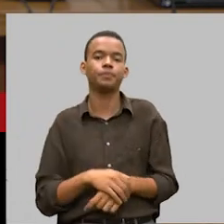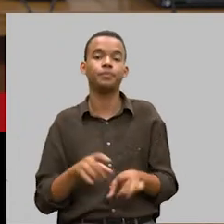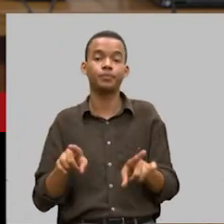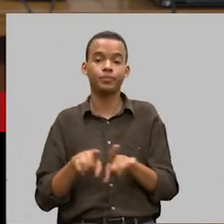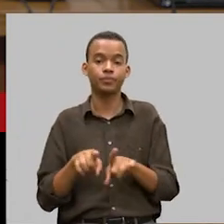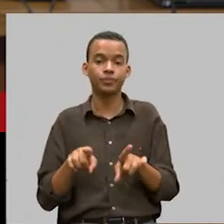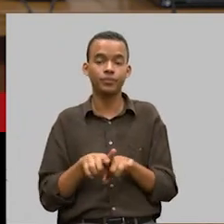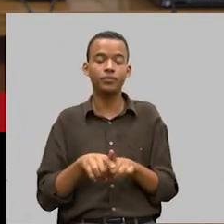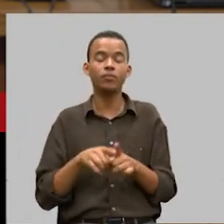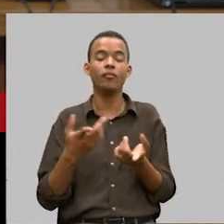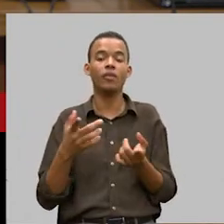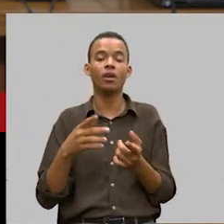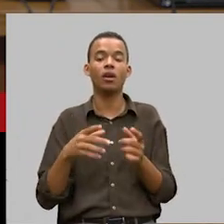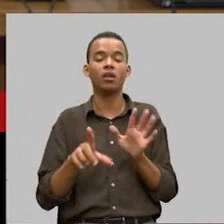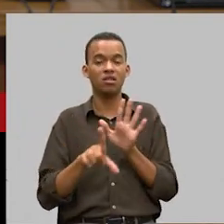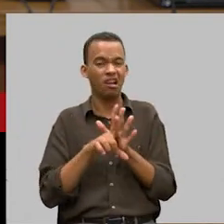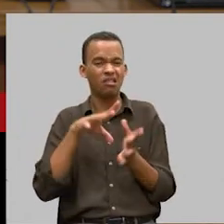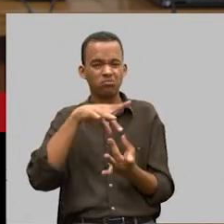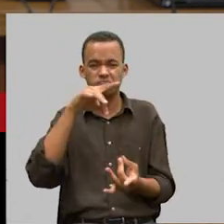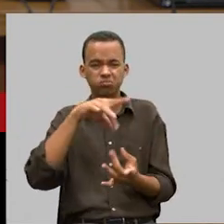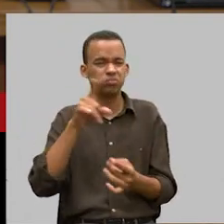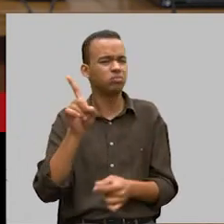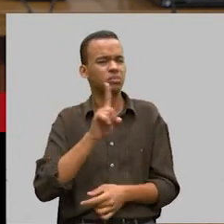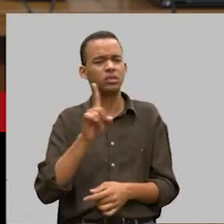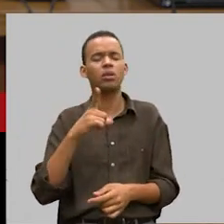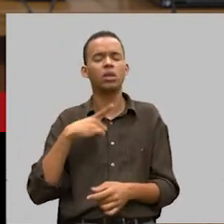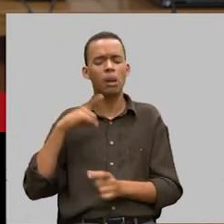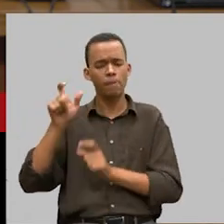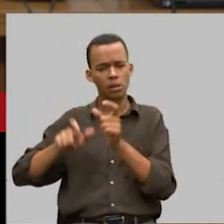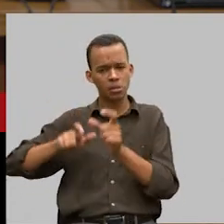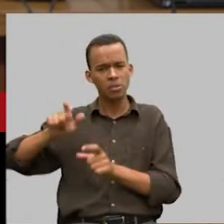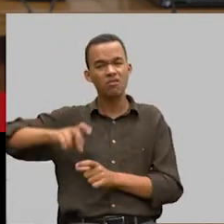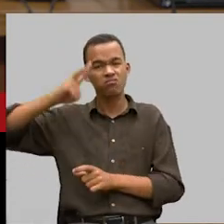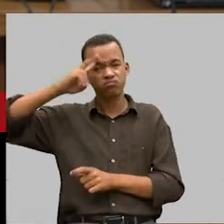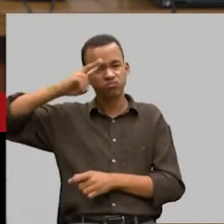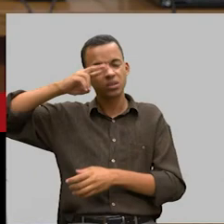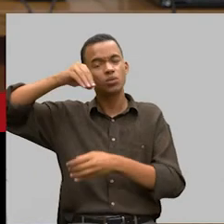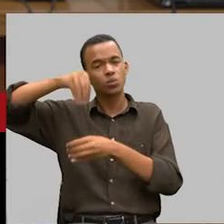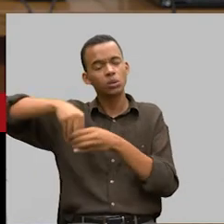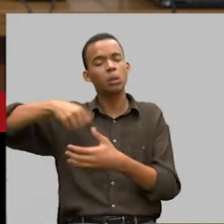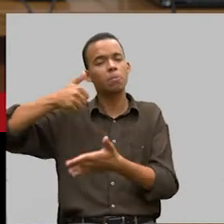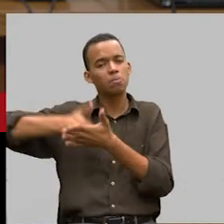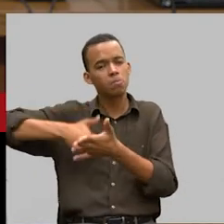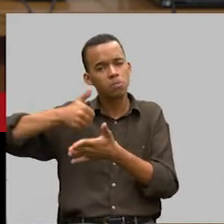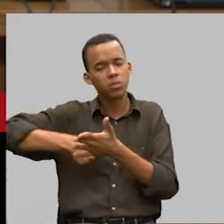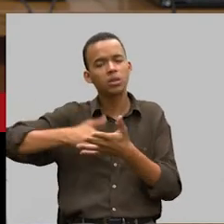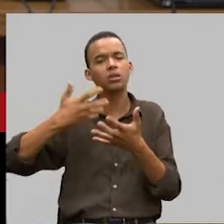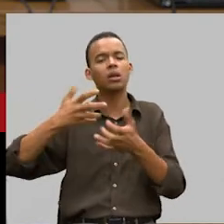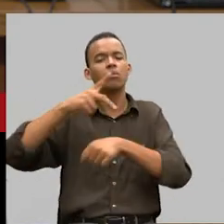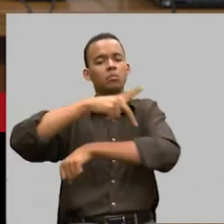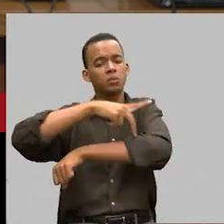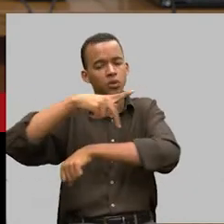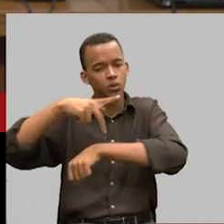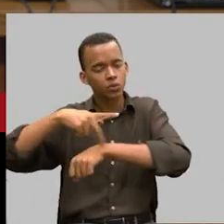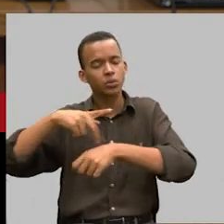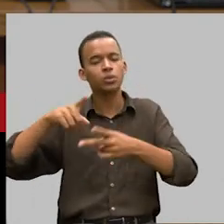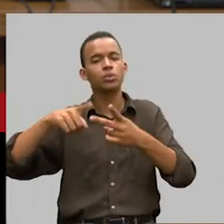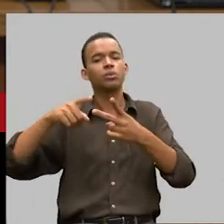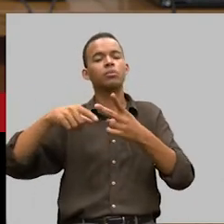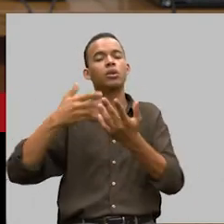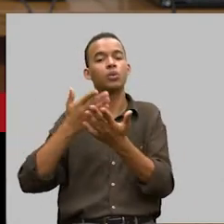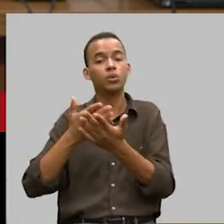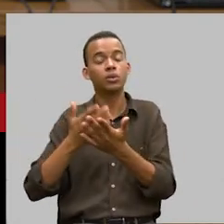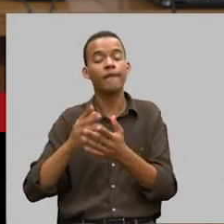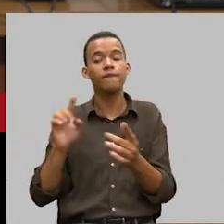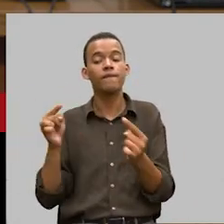Educacional os sujeitos Lutaram desde sempre Para que sua escola sua pedagogia estivesse vinculada à sua